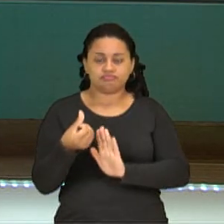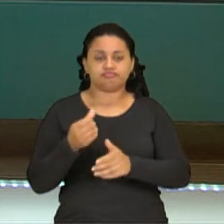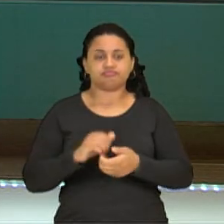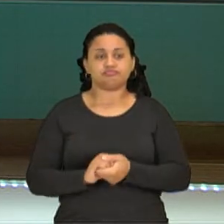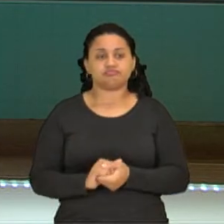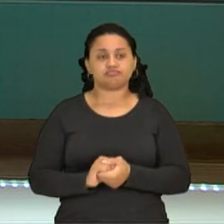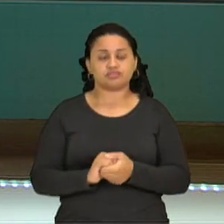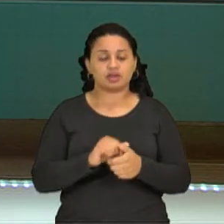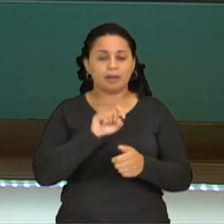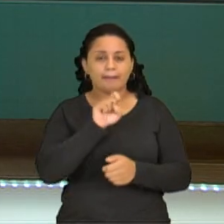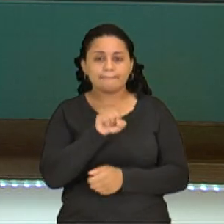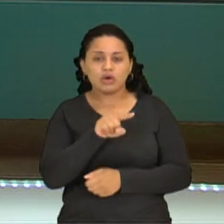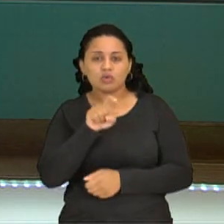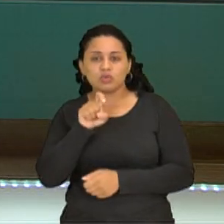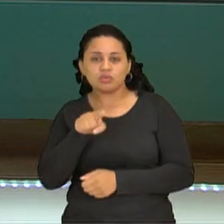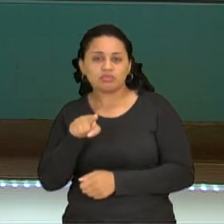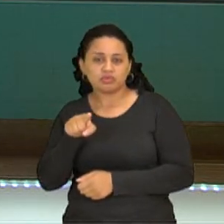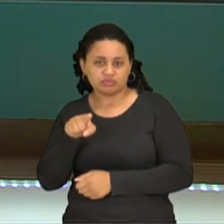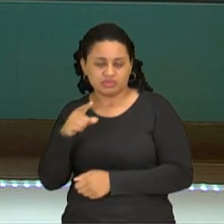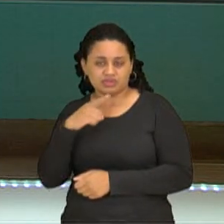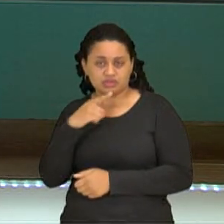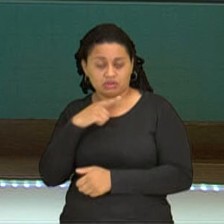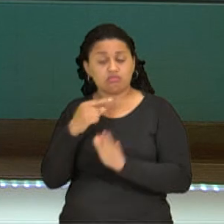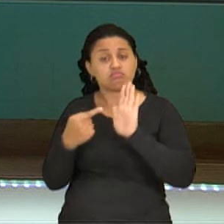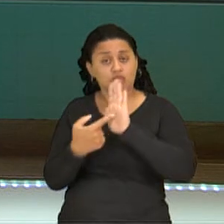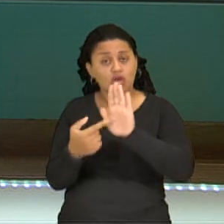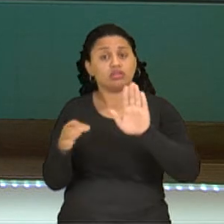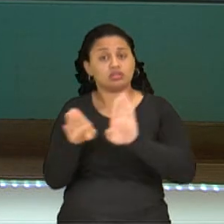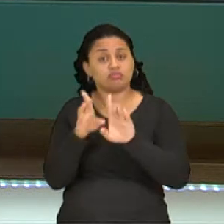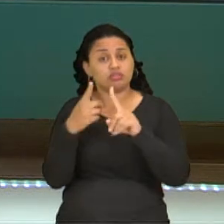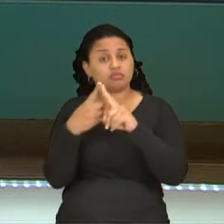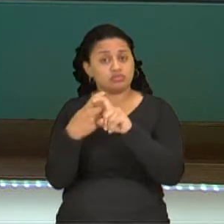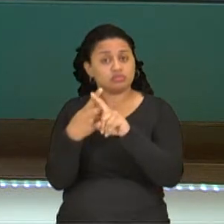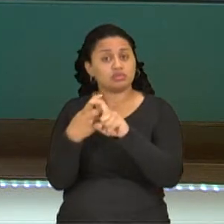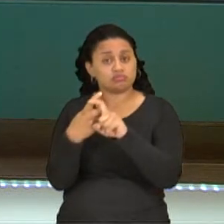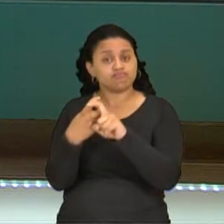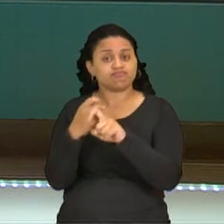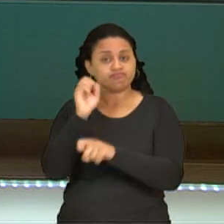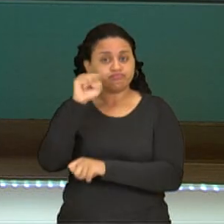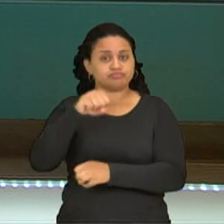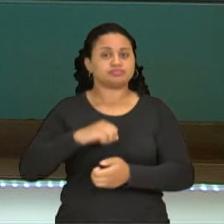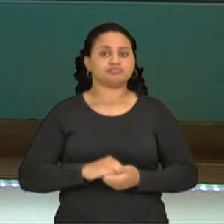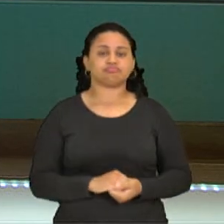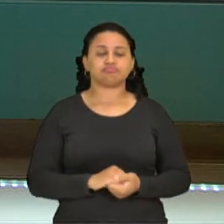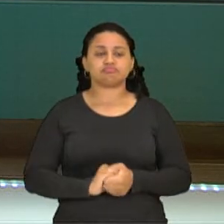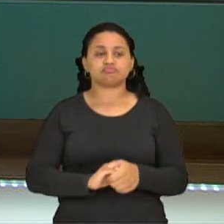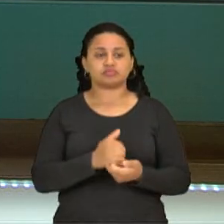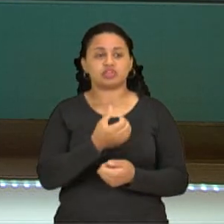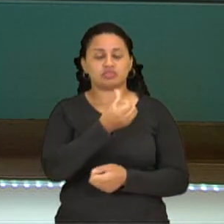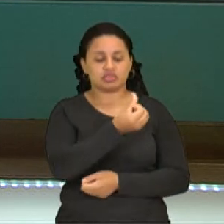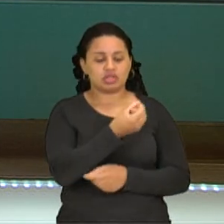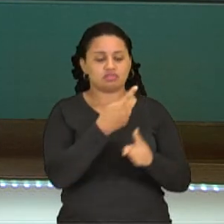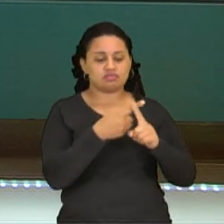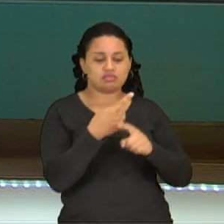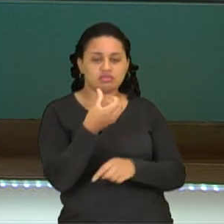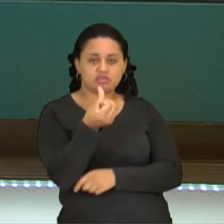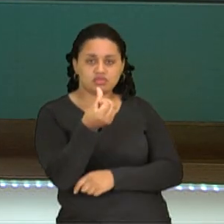Esse pontinho aqui, ele também indica uma multiplicação, tá? Então, vou fazer 6 vezes